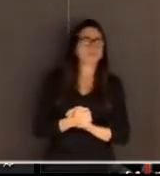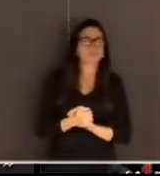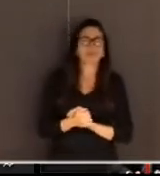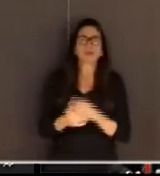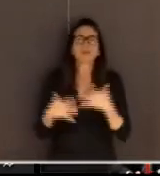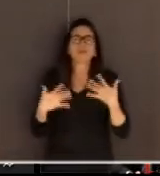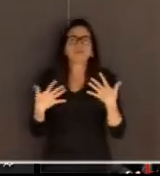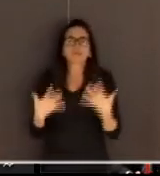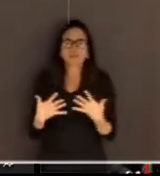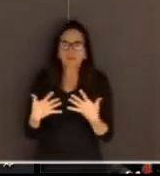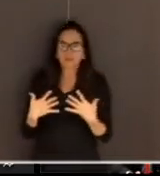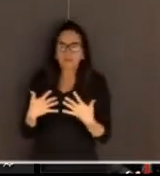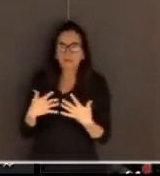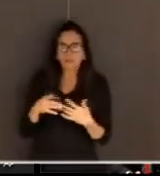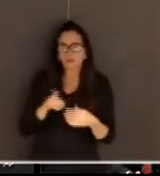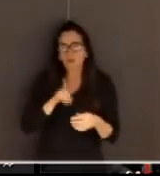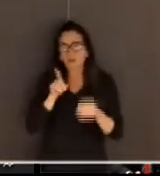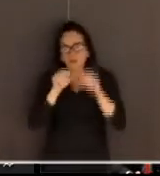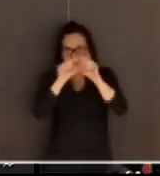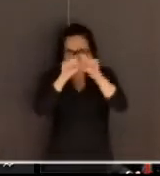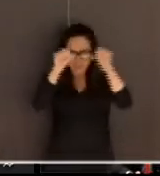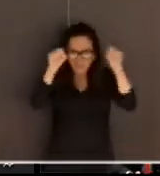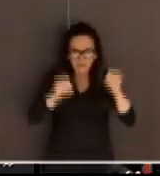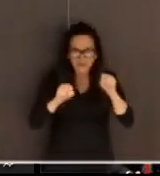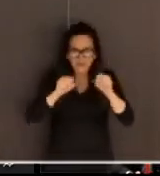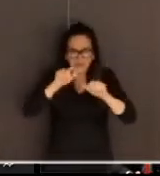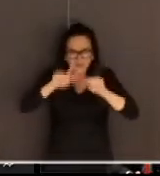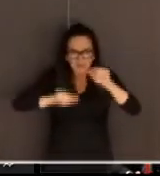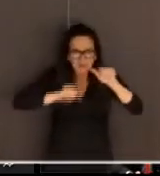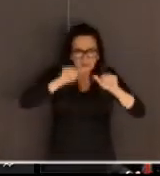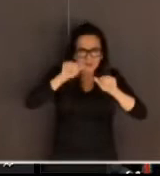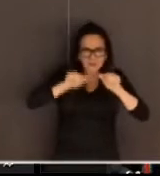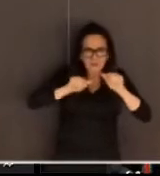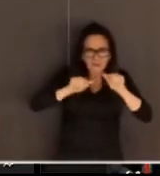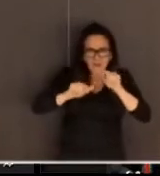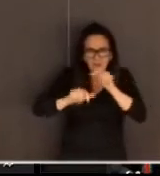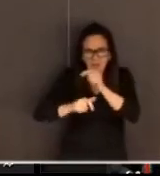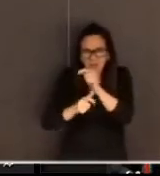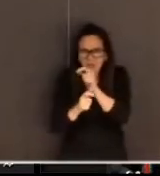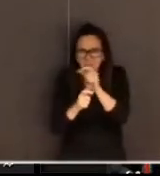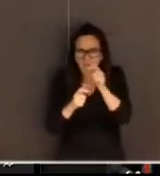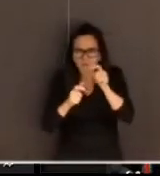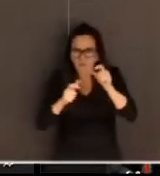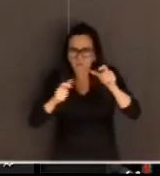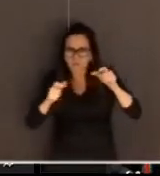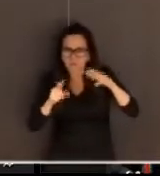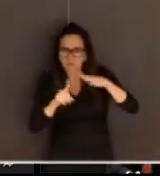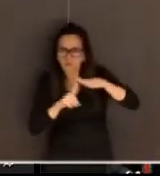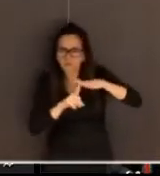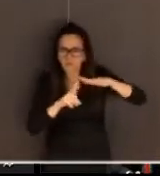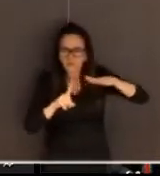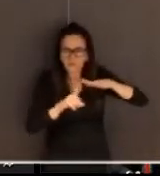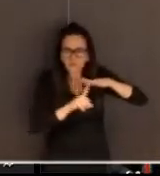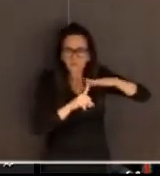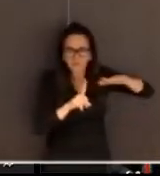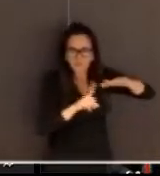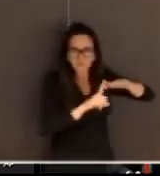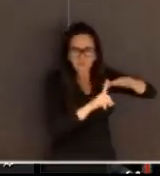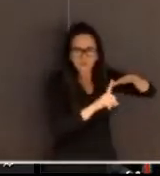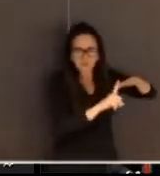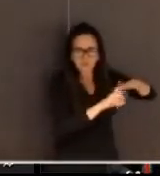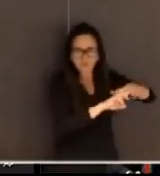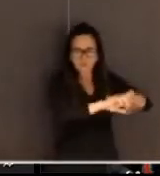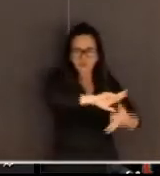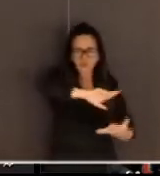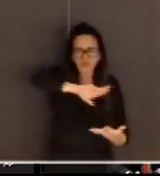Então, o sistema anglo-americano trabalha com uma vasta categoria de exclusões probatórias no seguinte sentido: não são